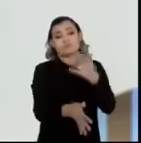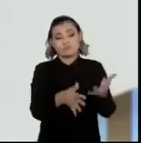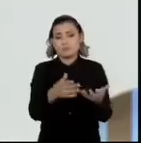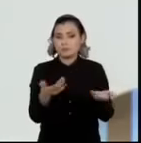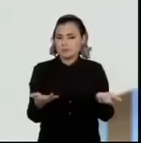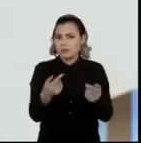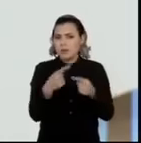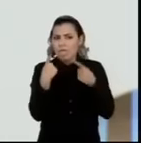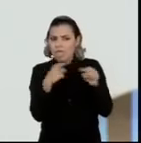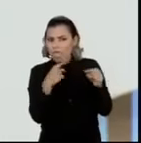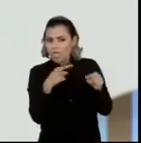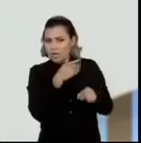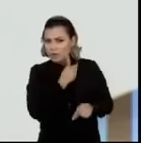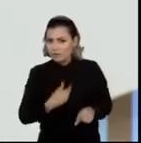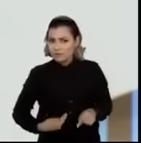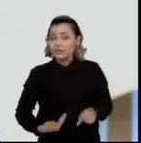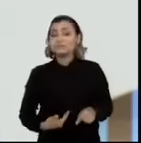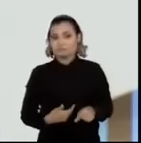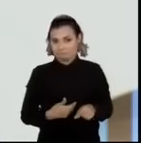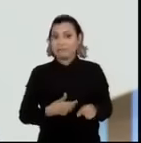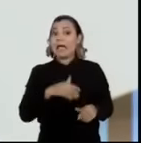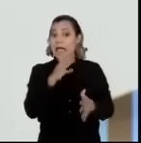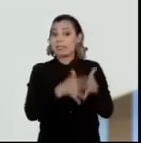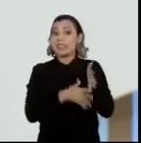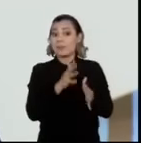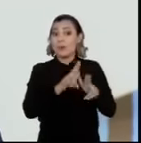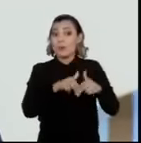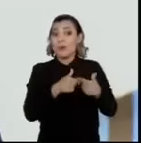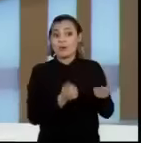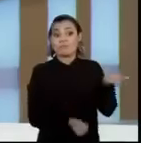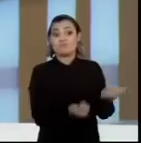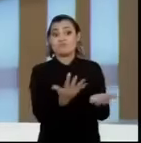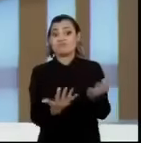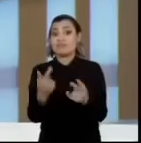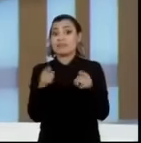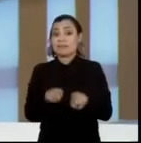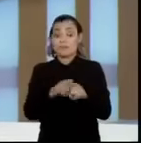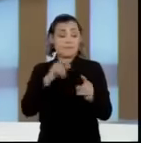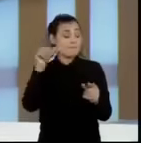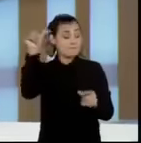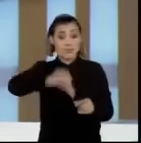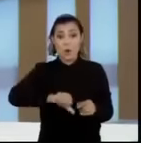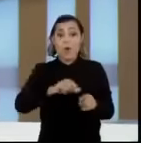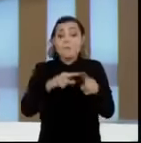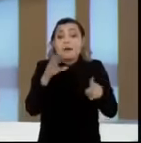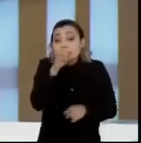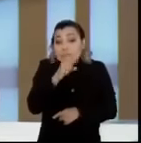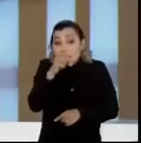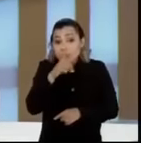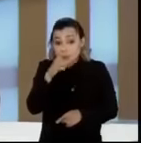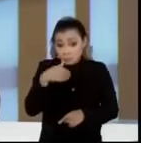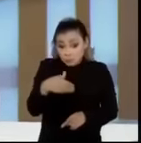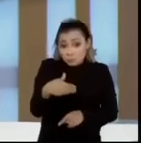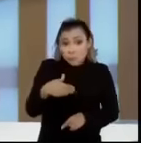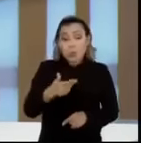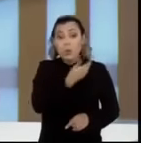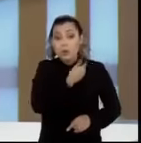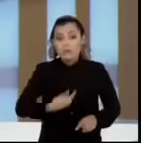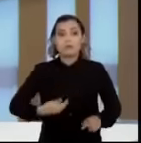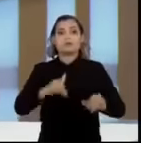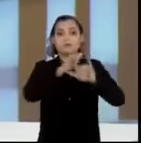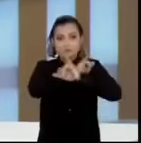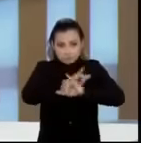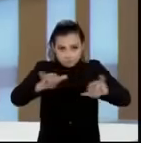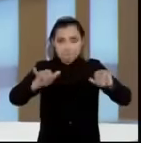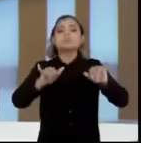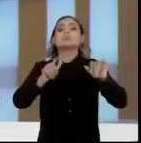governo talvez tenham atingido o seu ápice com as queimadas, mas elas começaram antes. E somente nesse final de semana, o governo veio a público, anunciou